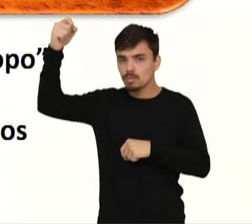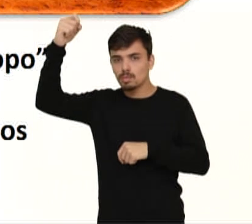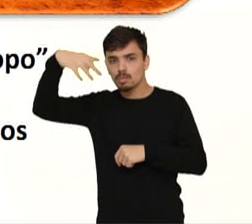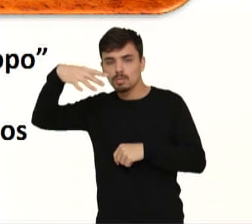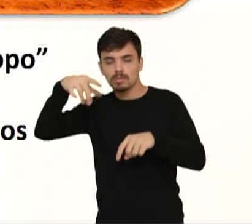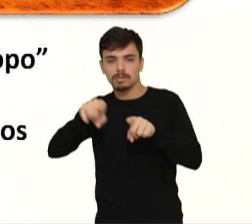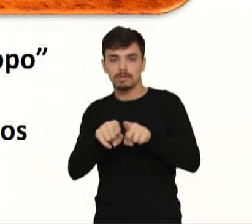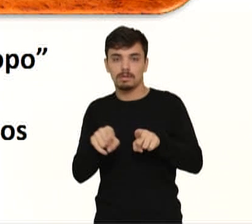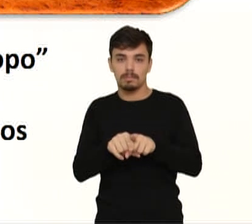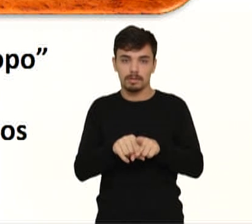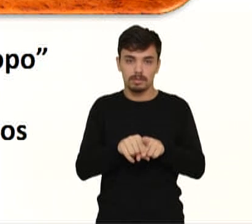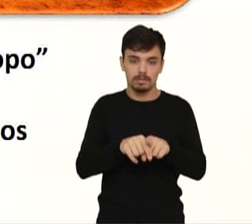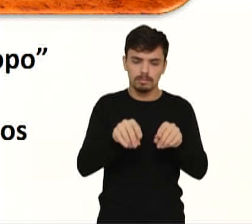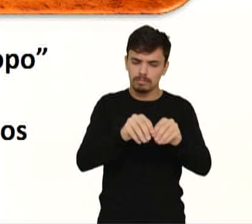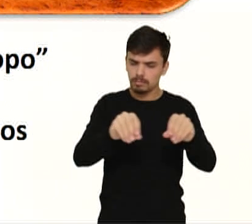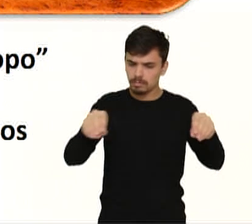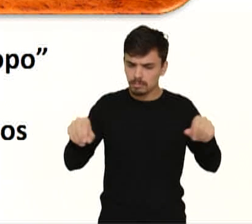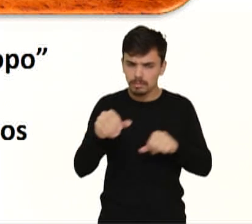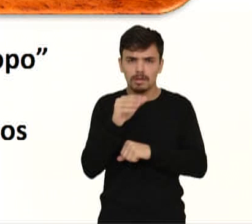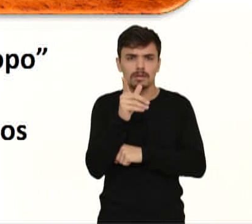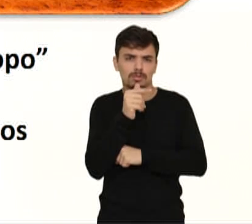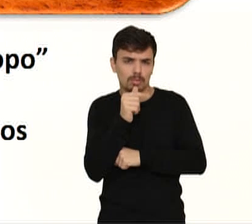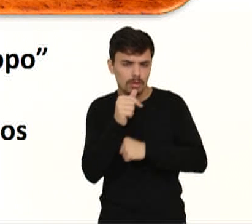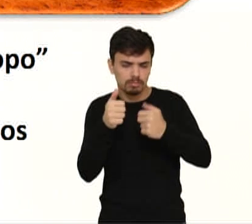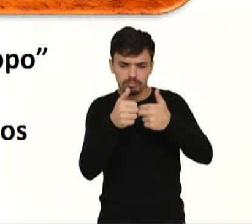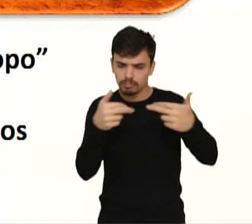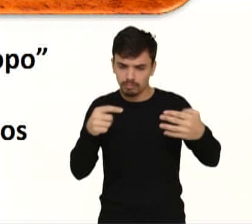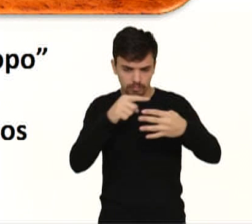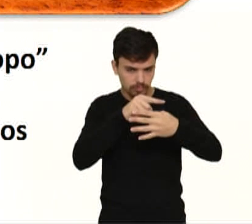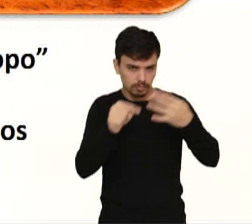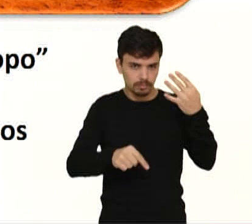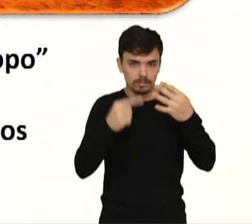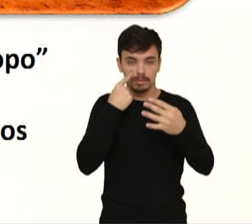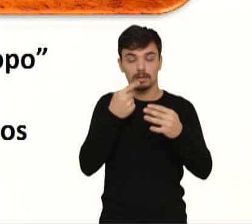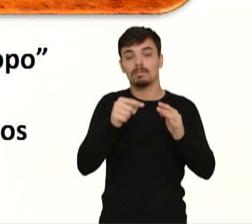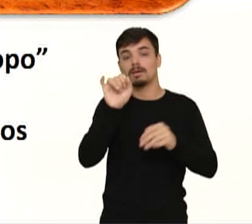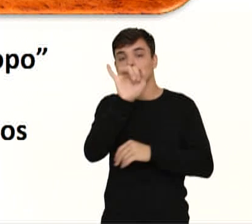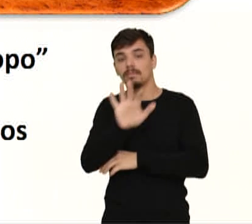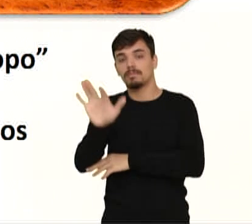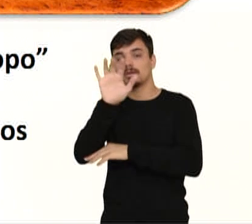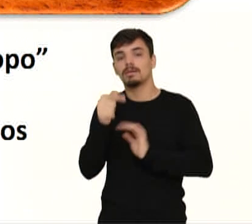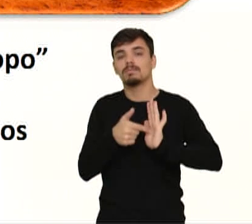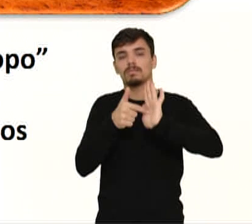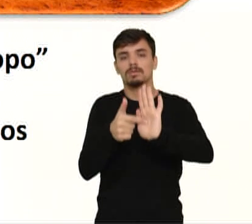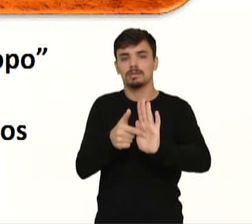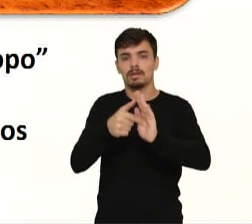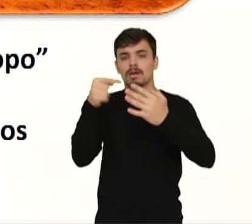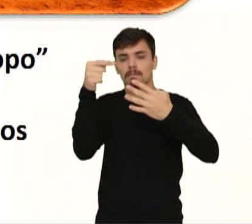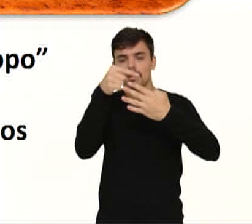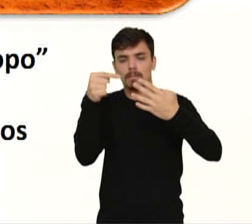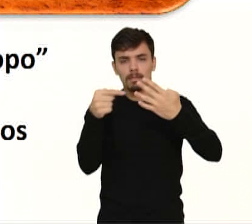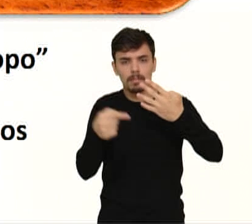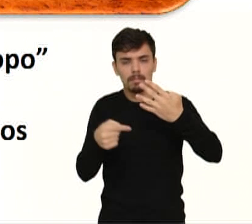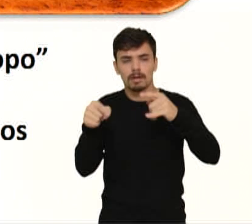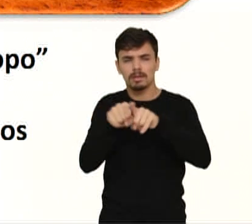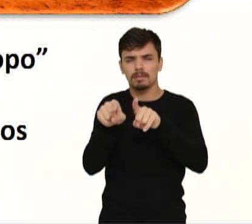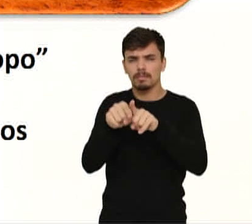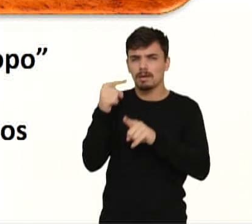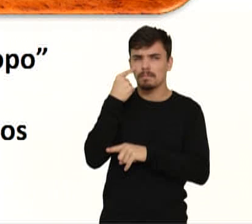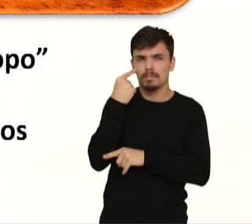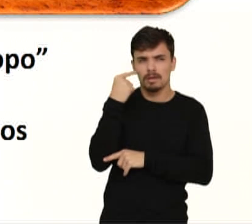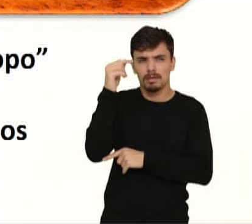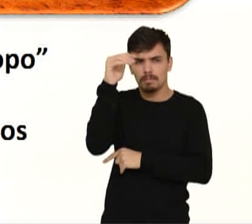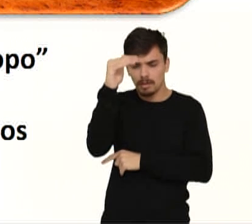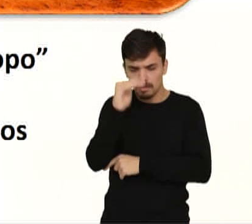também, água, solo, entre outras coisas, tá? E aqui também uma figura mostrando vários fatores abióticos e no fundinho lá a gente ainda vê